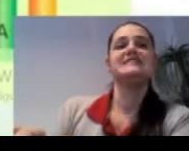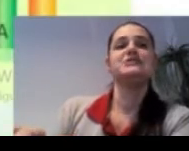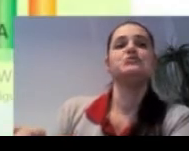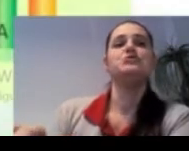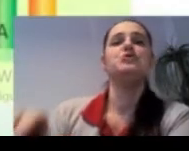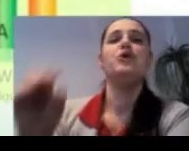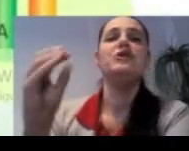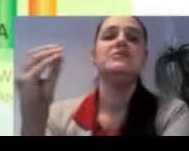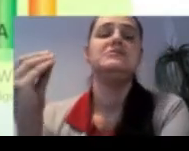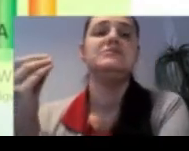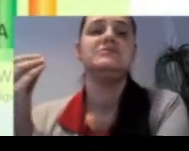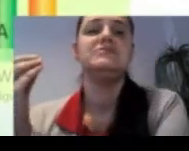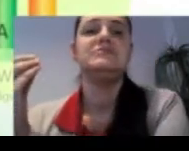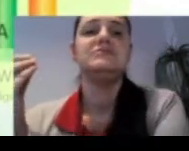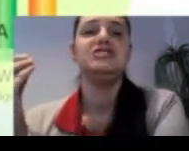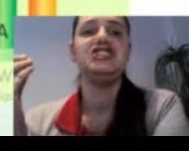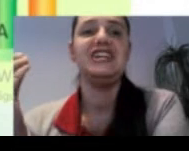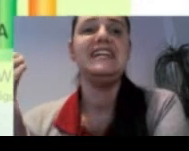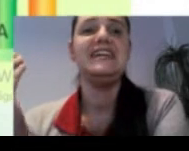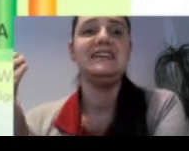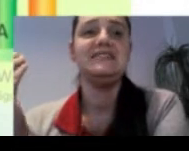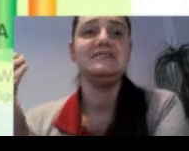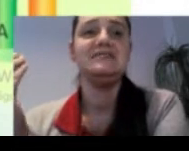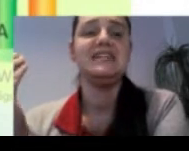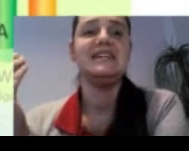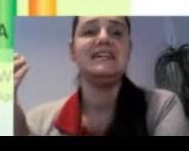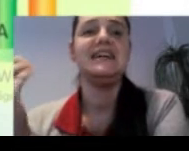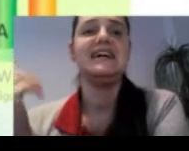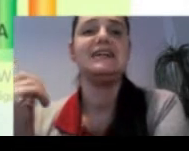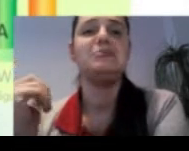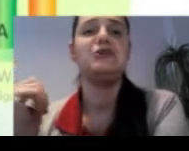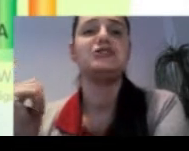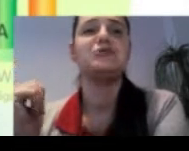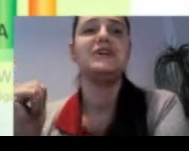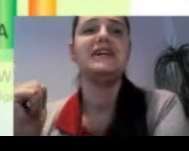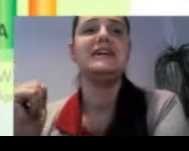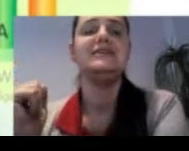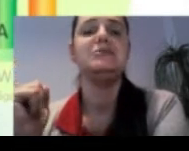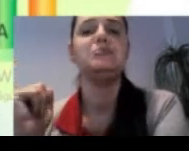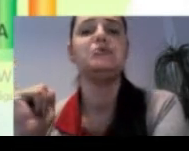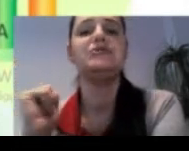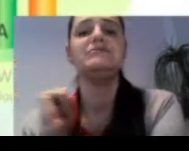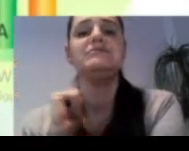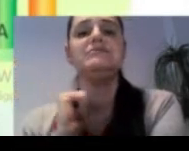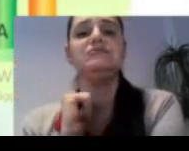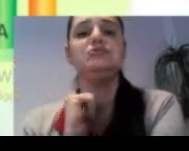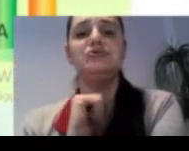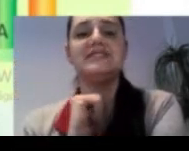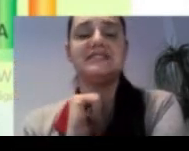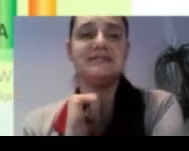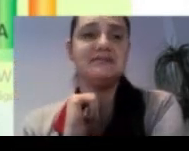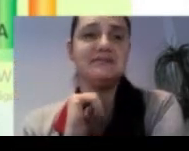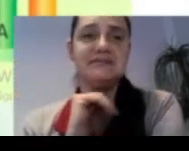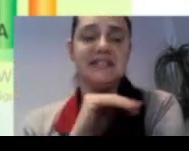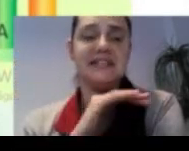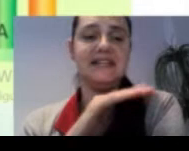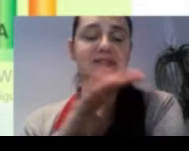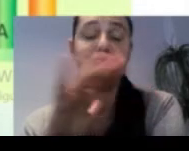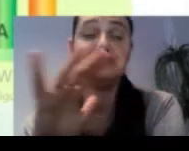A mutação no gene, né, ela pode ocorrer por